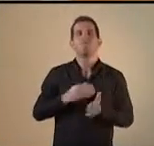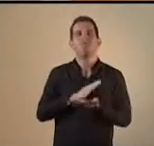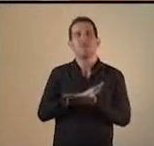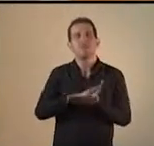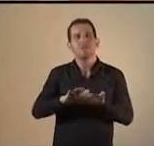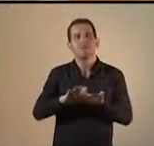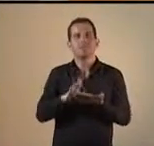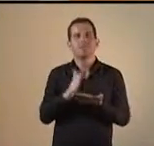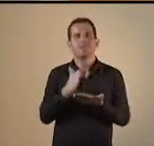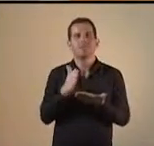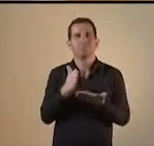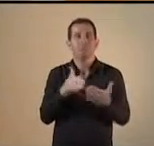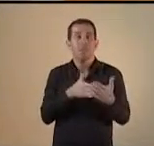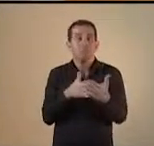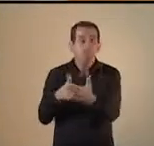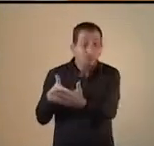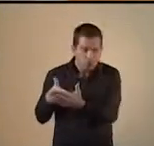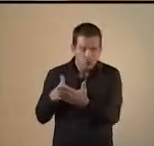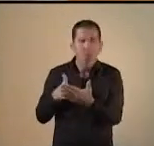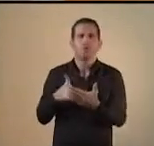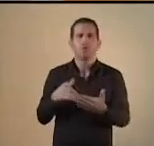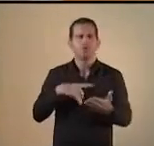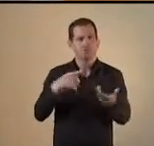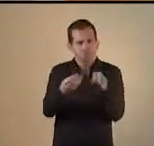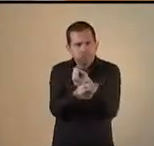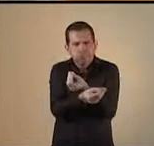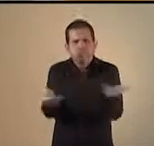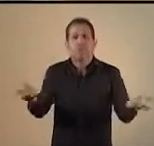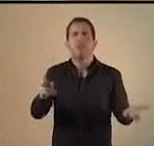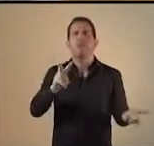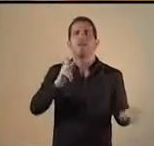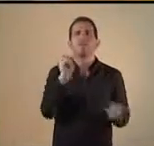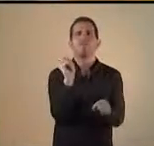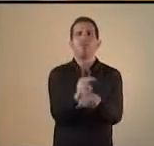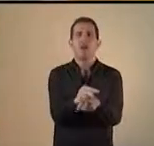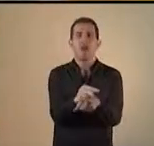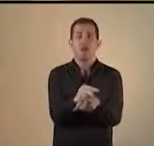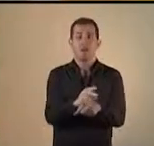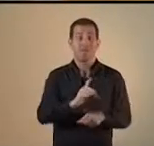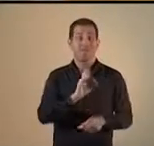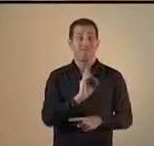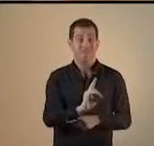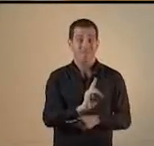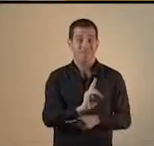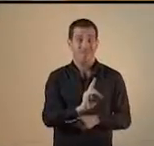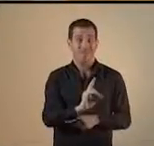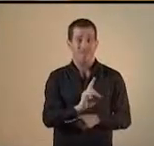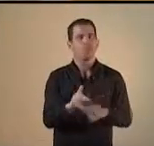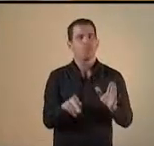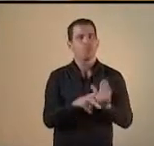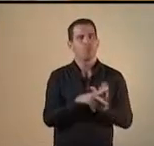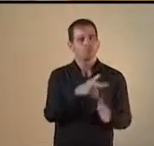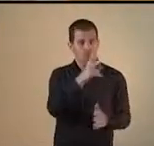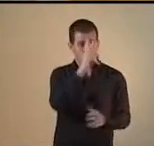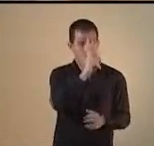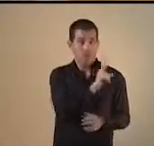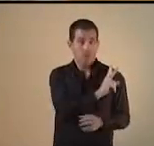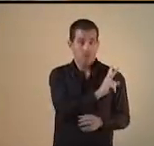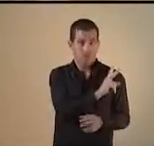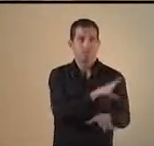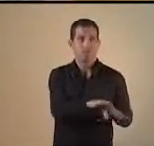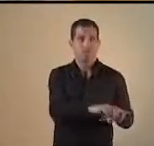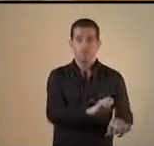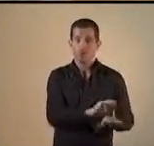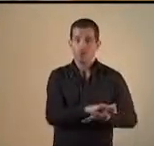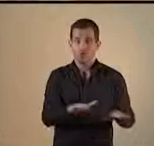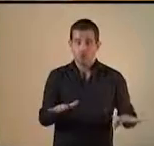está distribuindo vagas a nível médio para todo o Brasil. Né, está